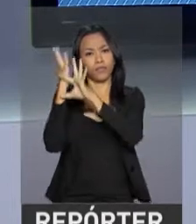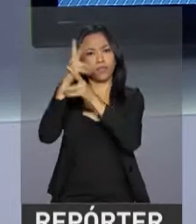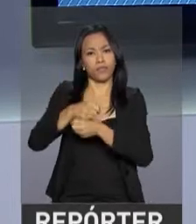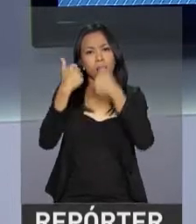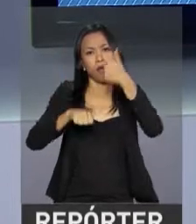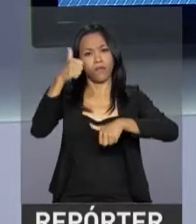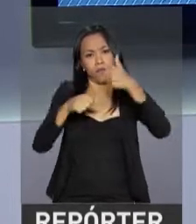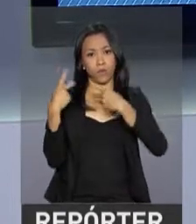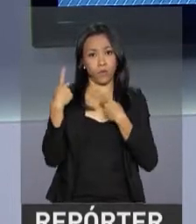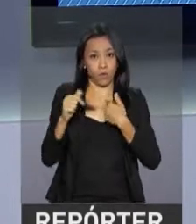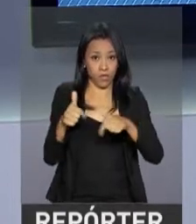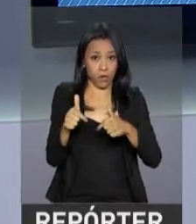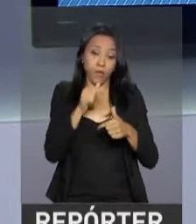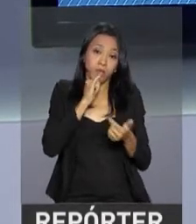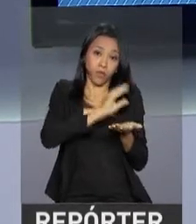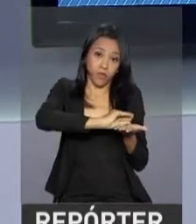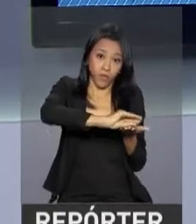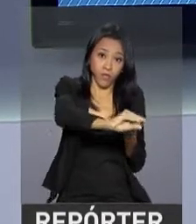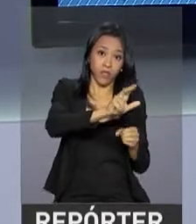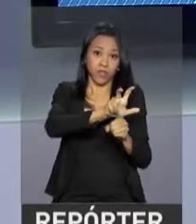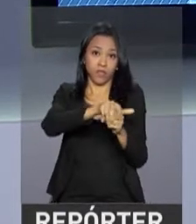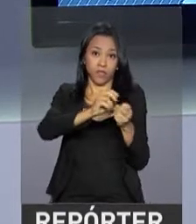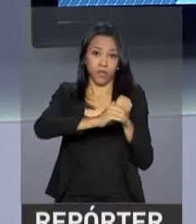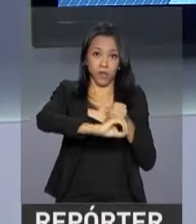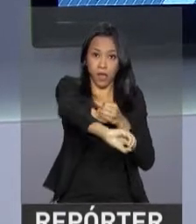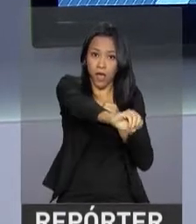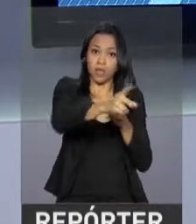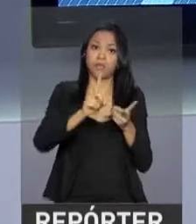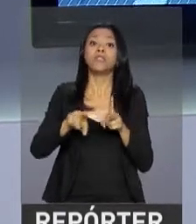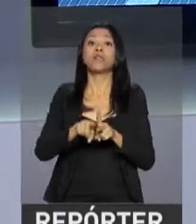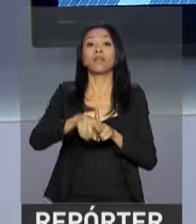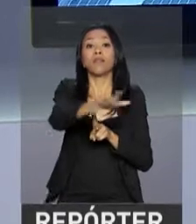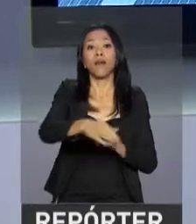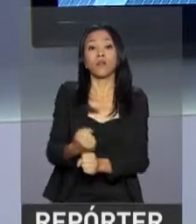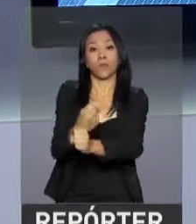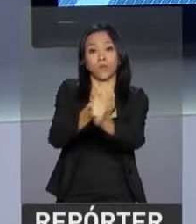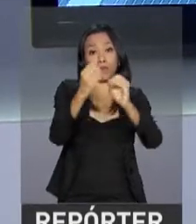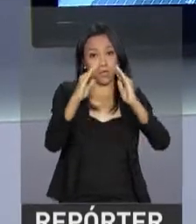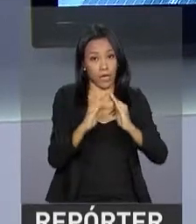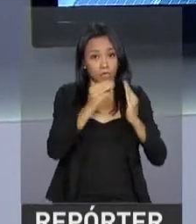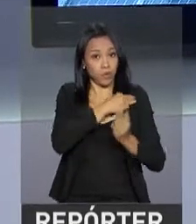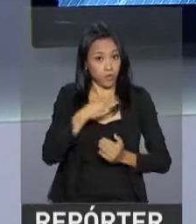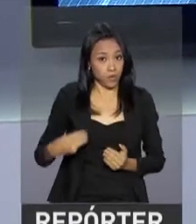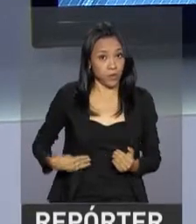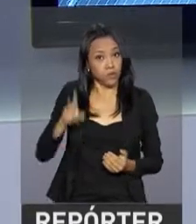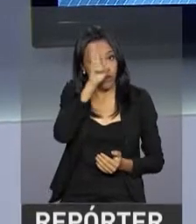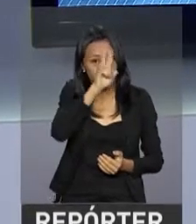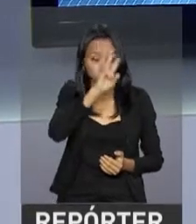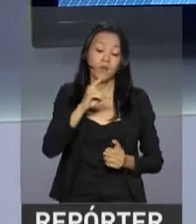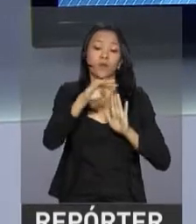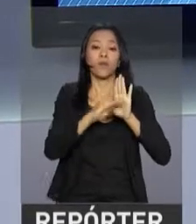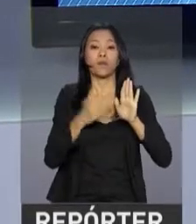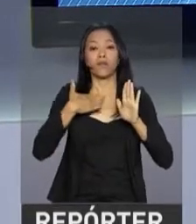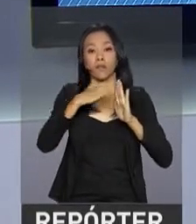outras ações como os investimentos em saneamento básico e também na área de habitação alexandre baldy e lembrou que o programa minha casa